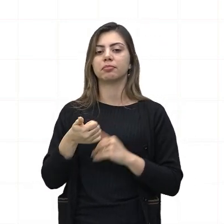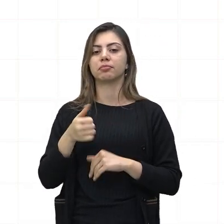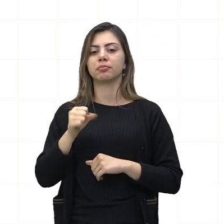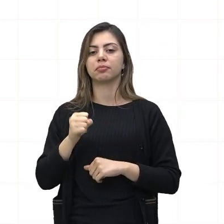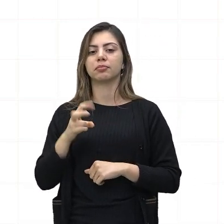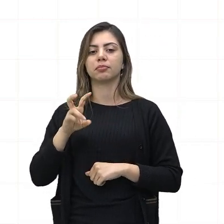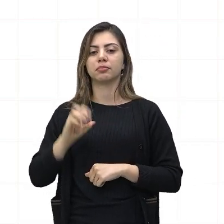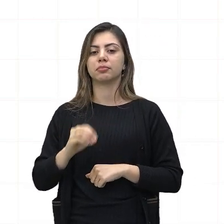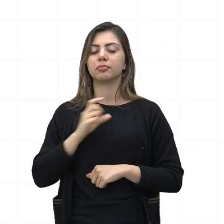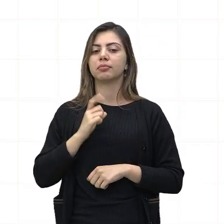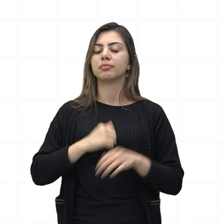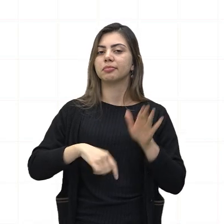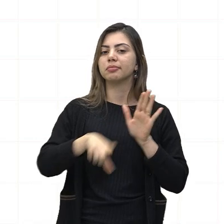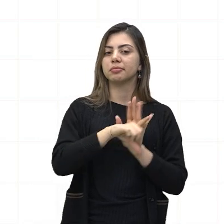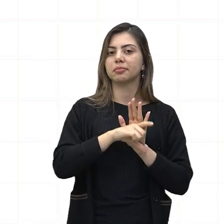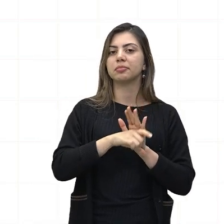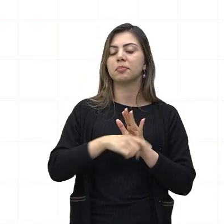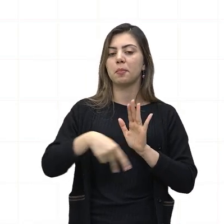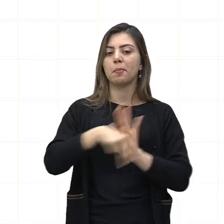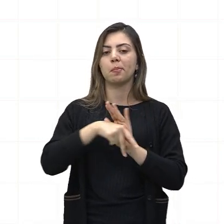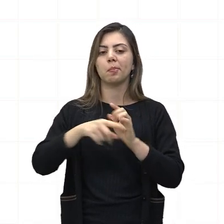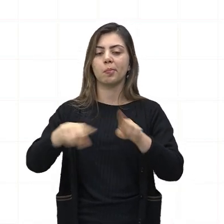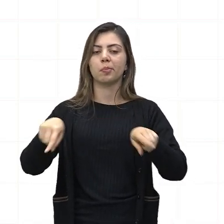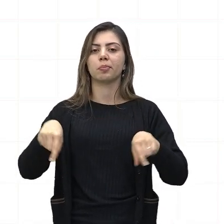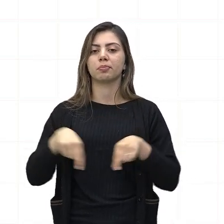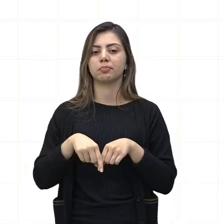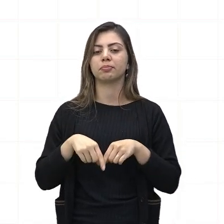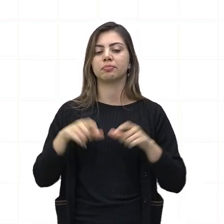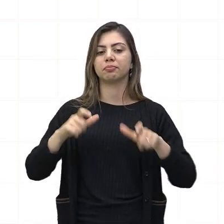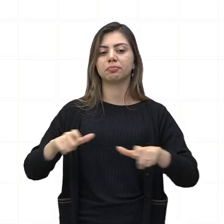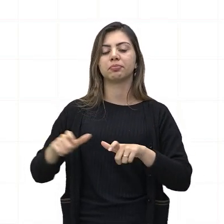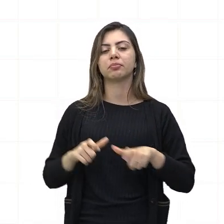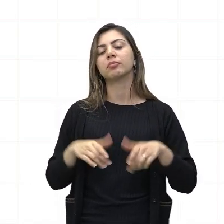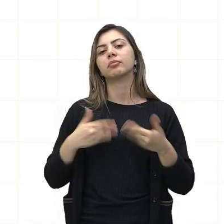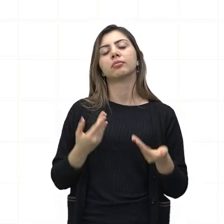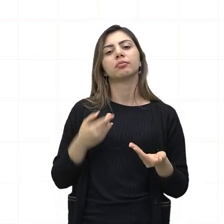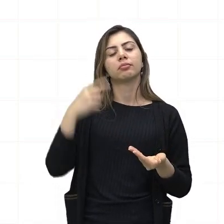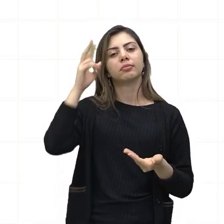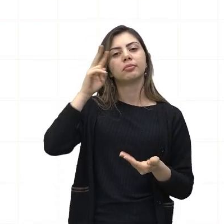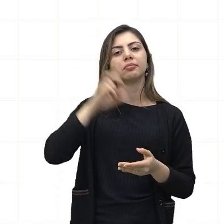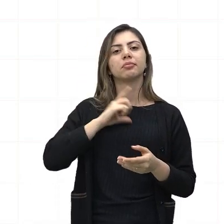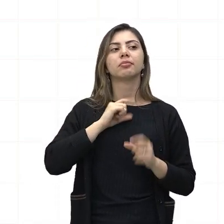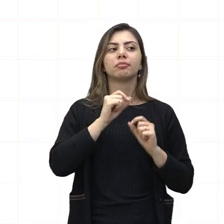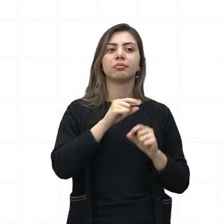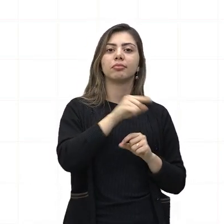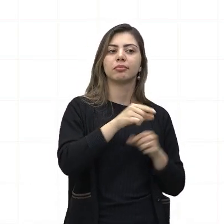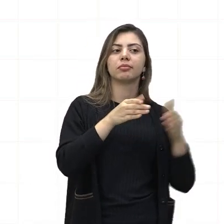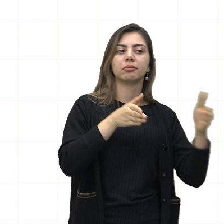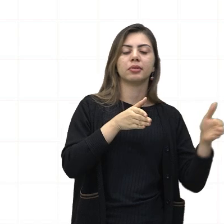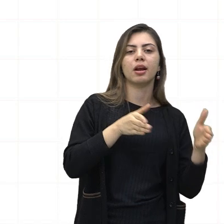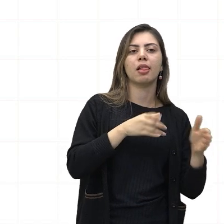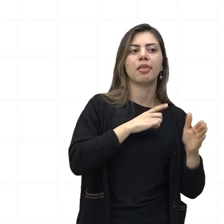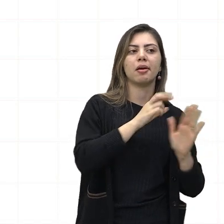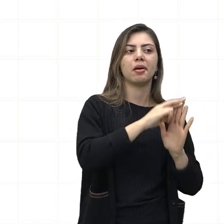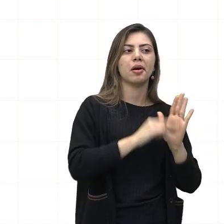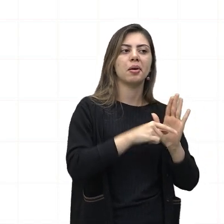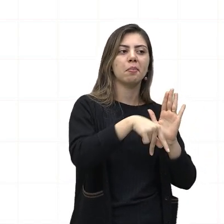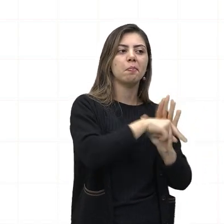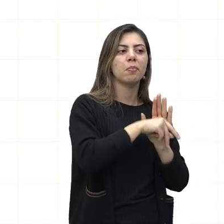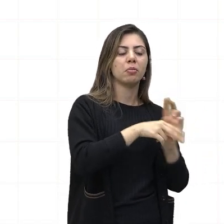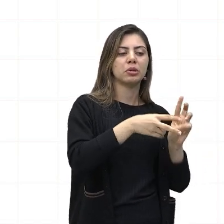das Missões sendo colocado em vigor. Lembra que o Diretório dos Índios foi extinto, ficou uma vacância ali, ficou vaga essa questão de